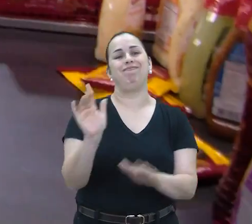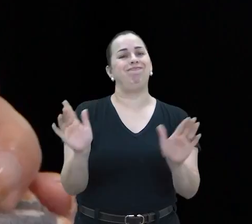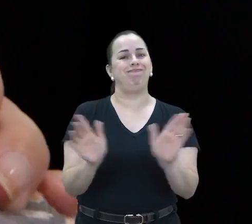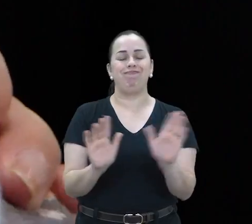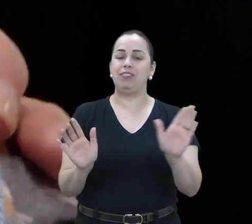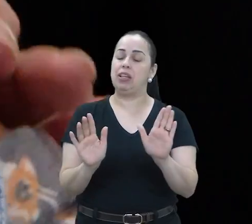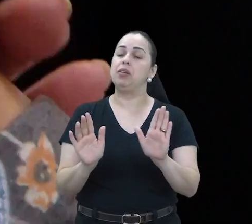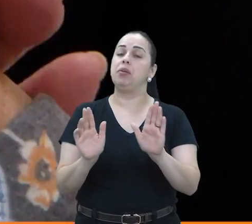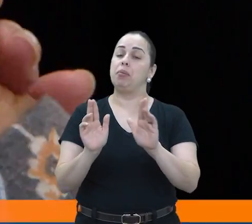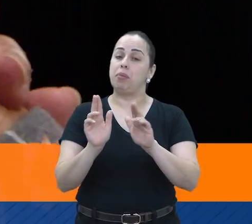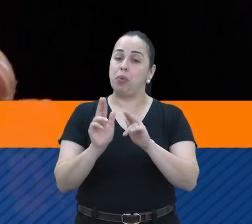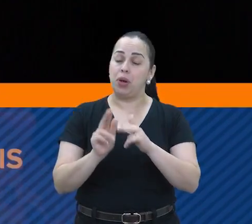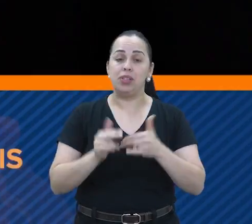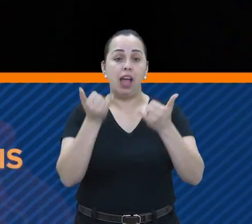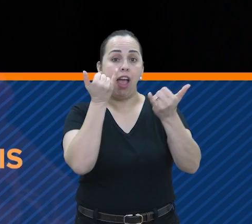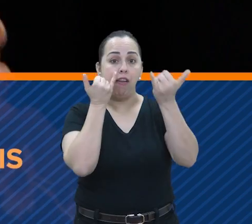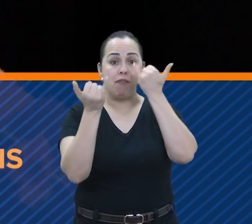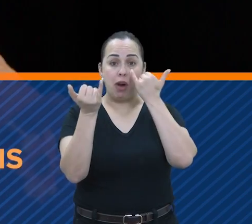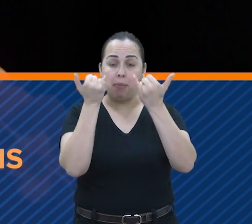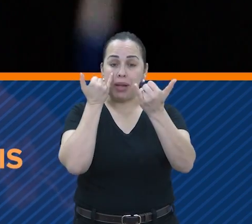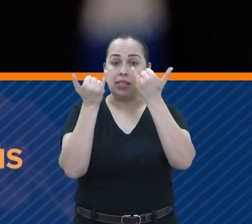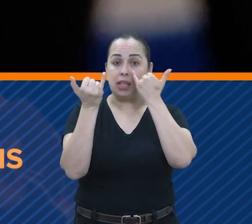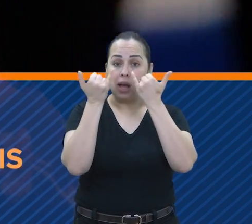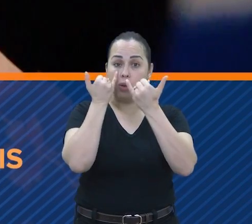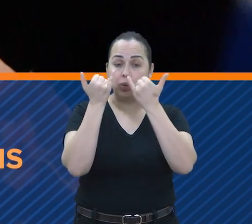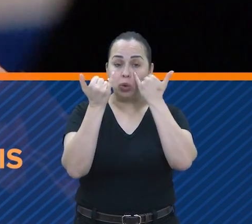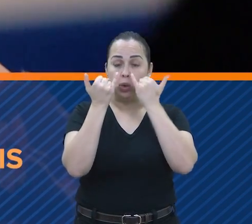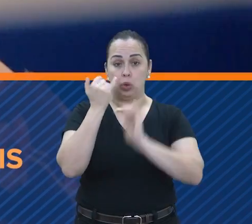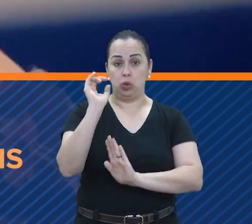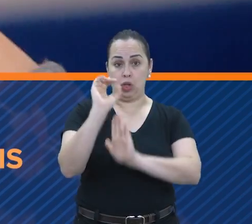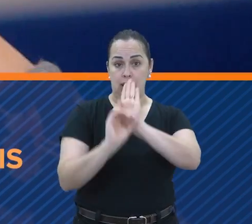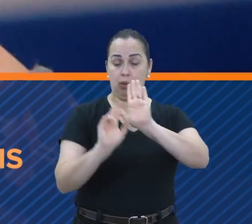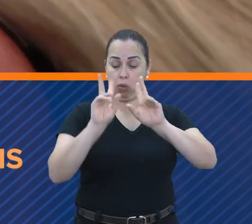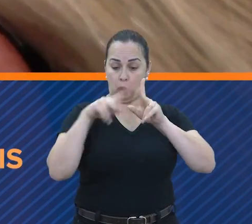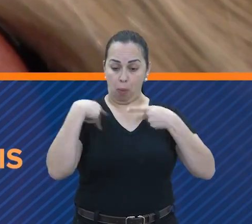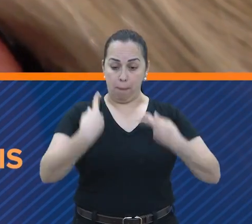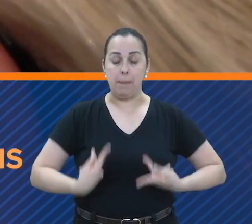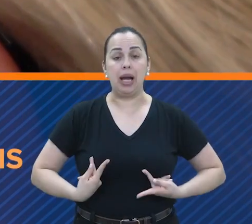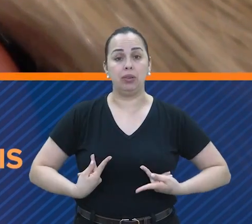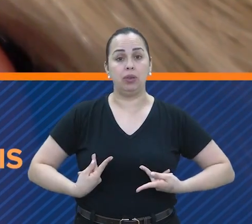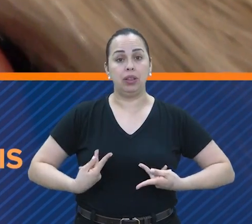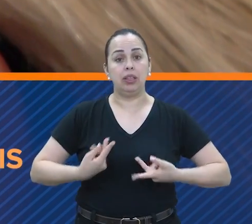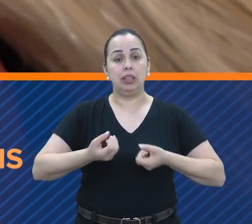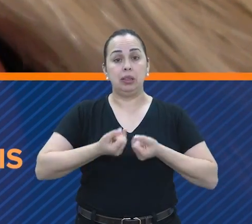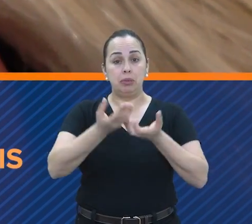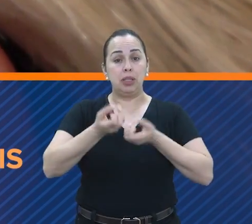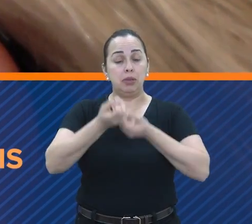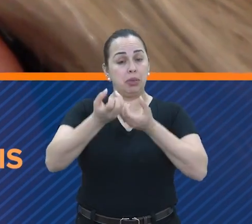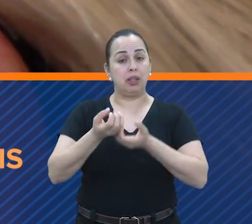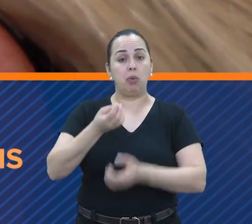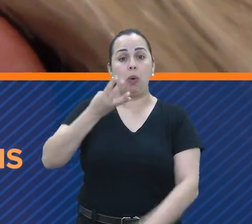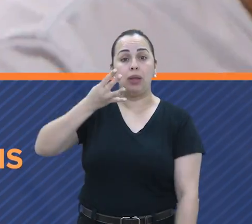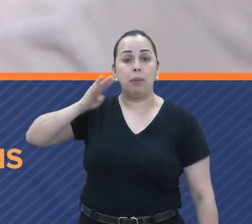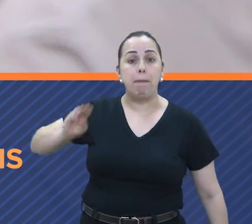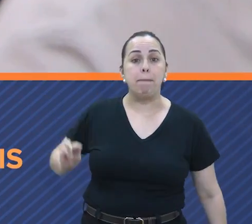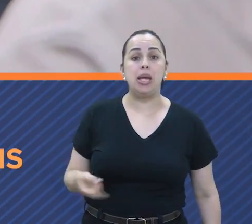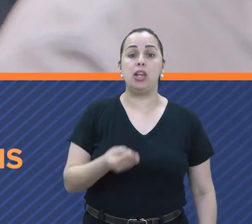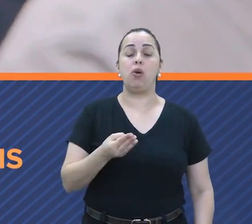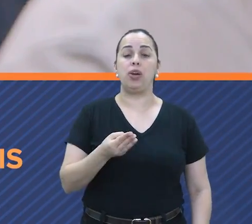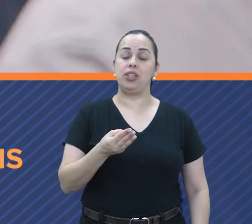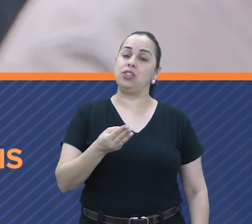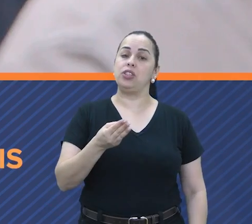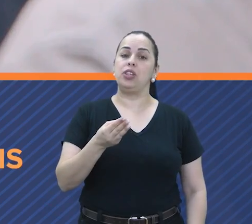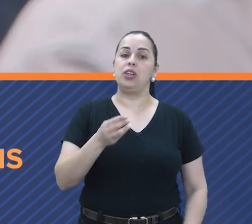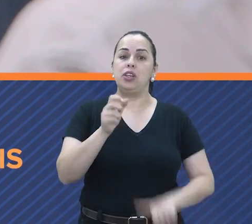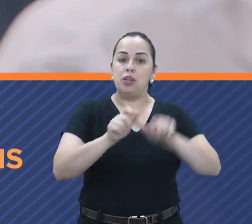Regina. De acordo com dados do Observatório dos Direitos Humanos, mais de 4 milhões de idosos trabalham